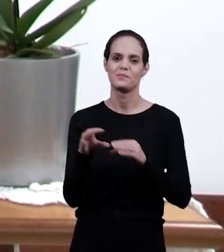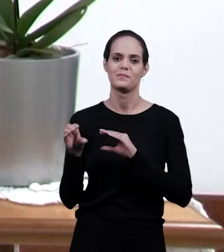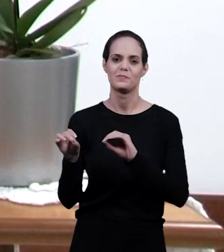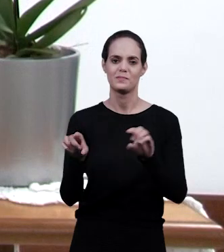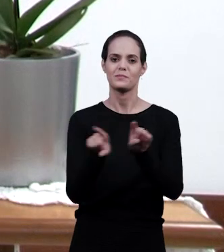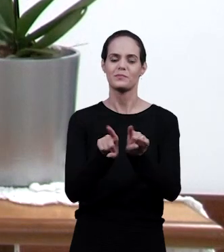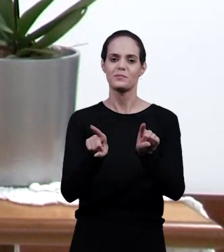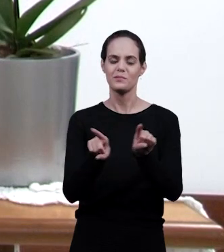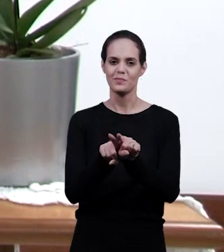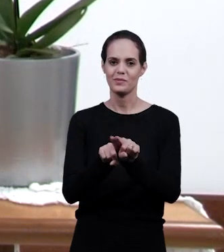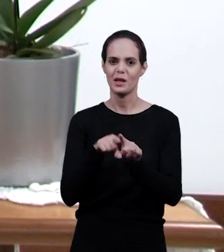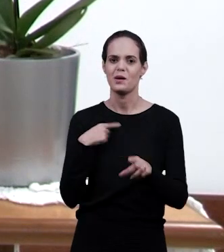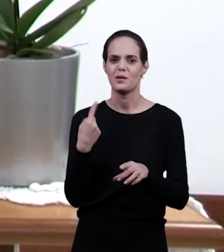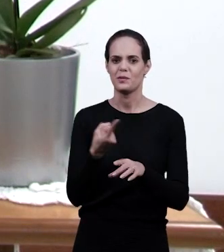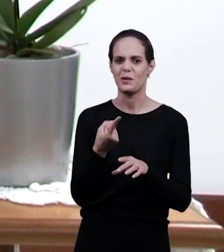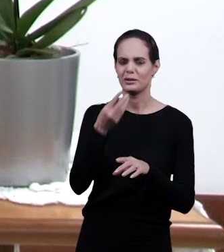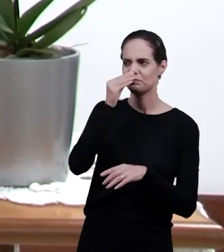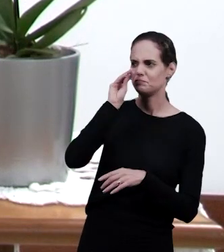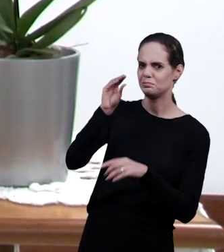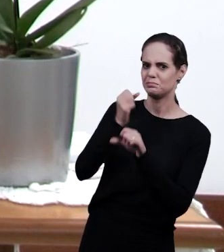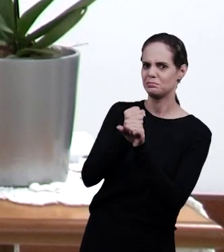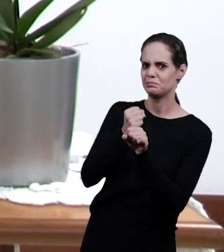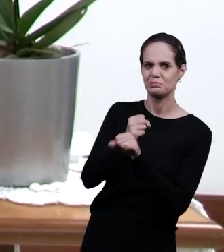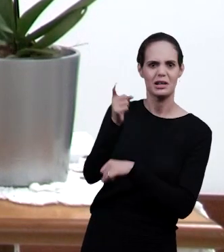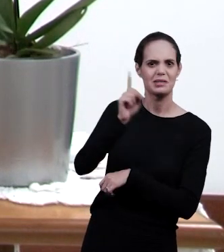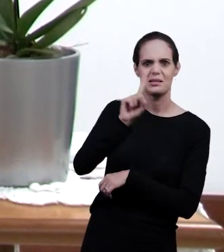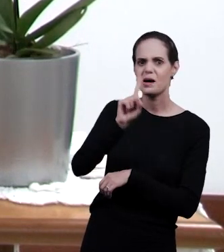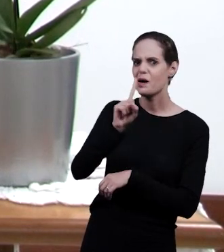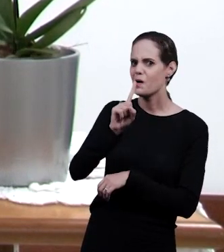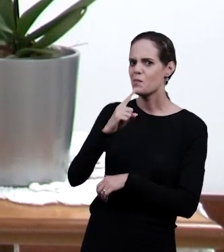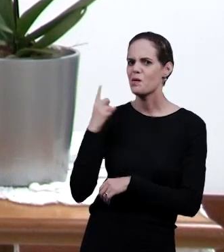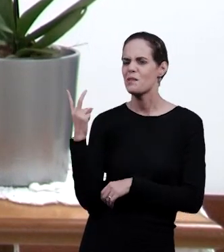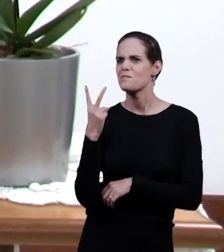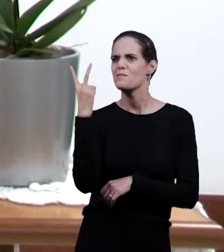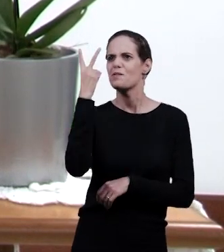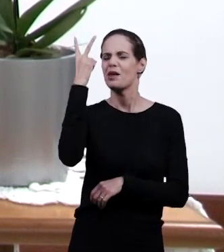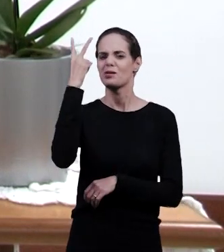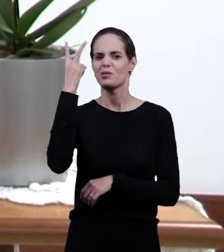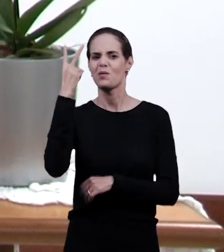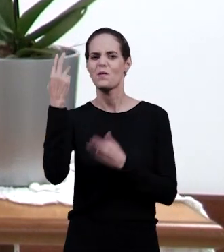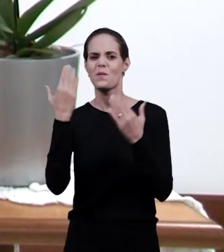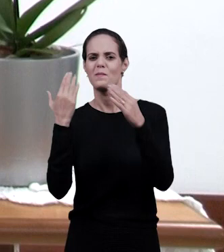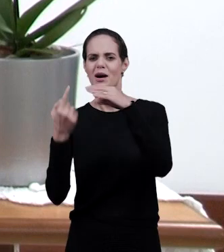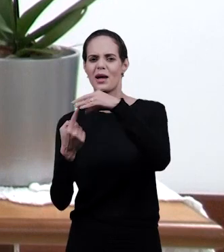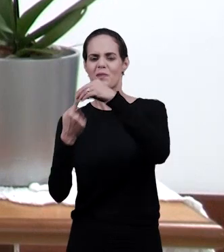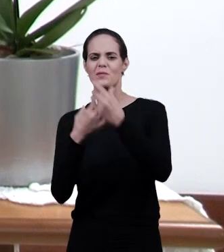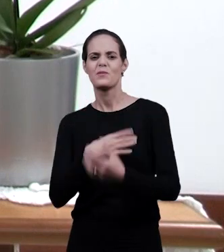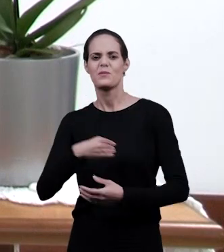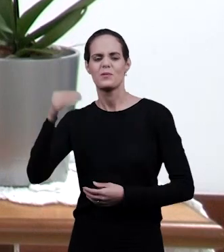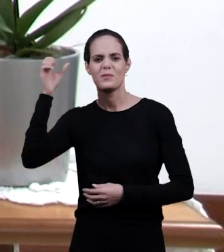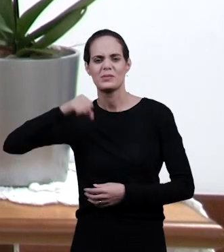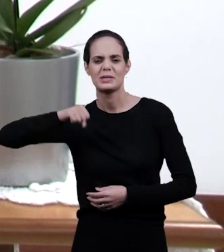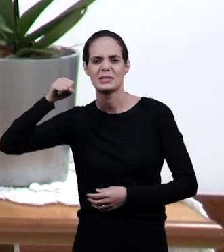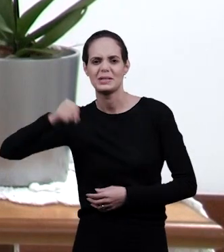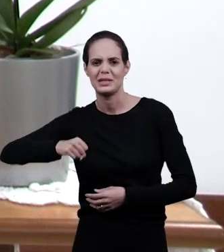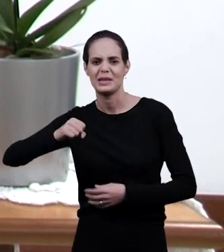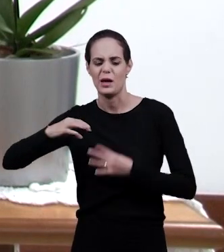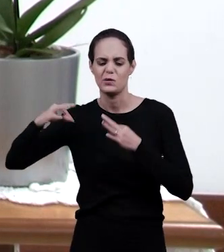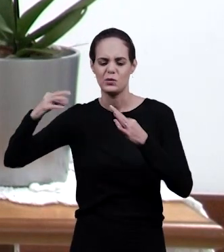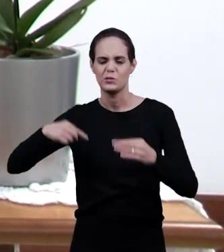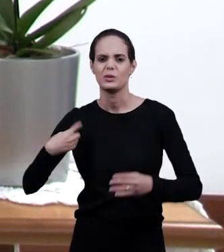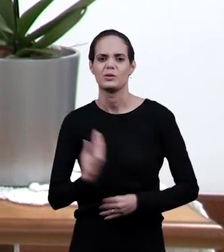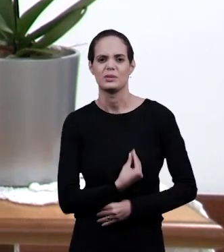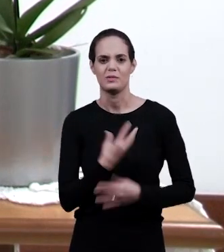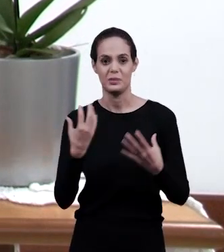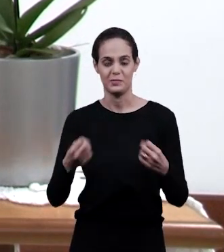maravilhoso. É por isso que nós não abrimos mão desta obra por nada. Não há outro valor. Esta obra é Filho Único,